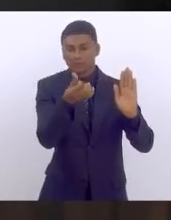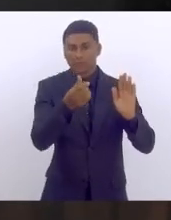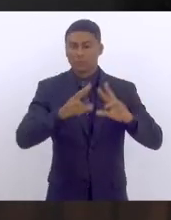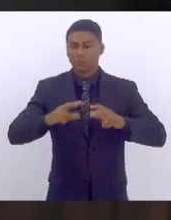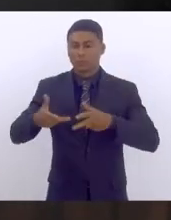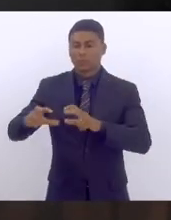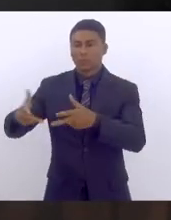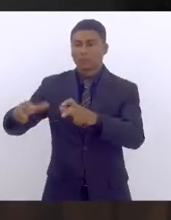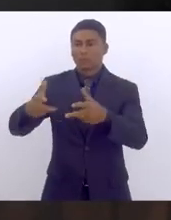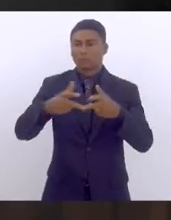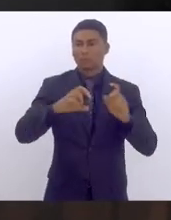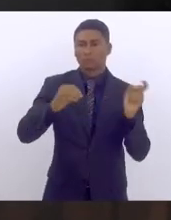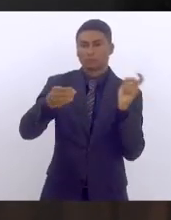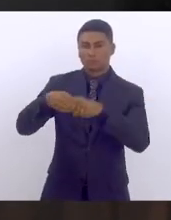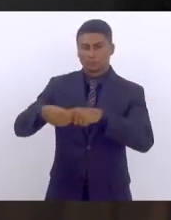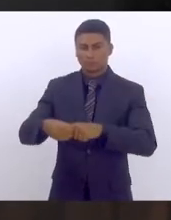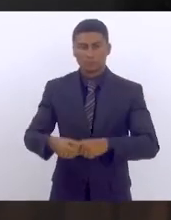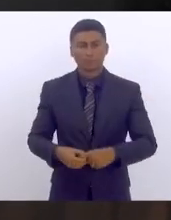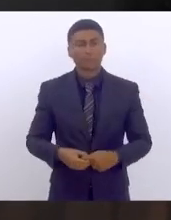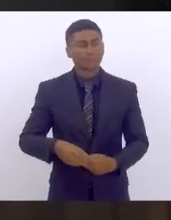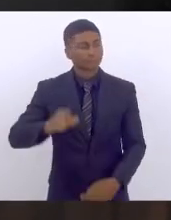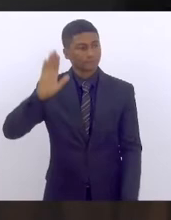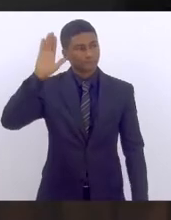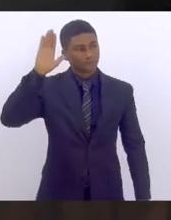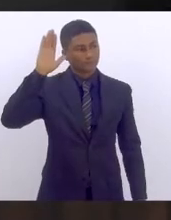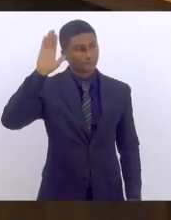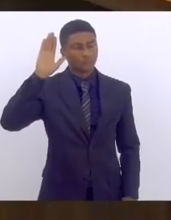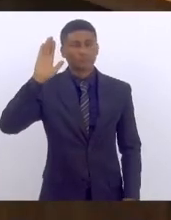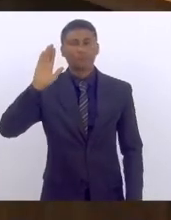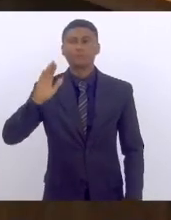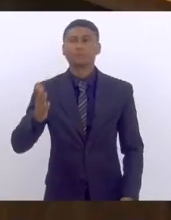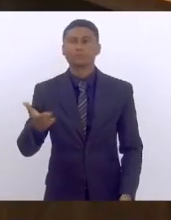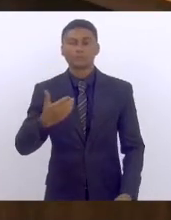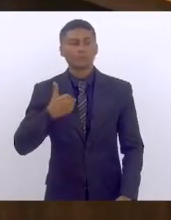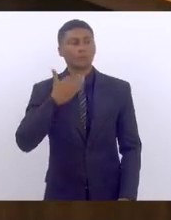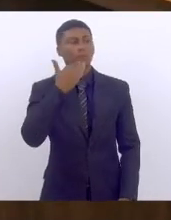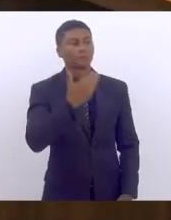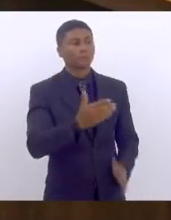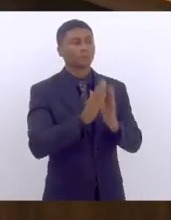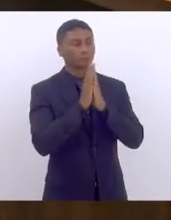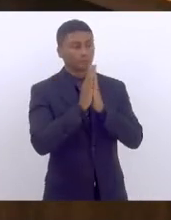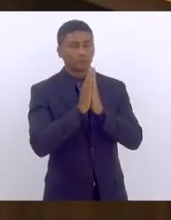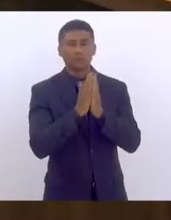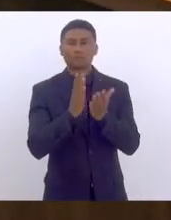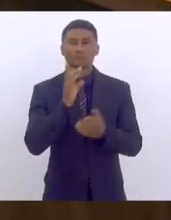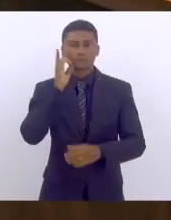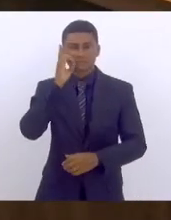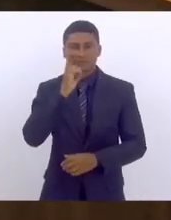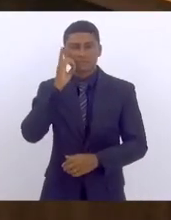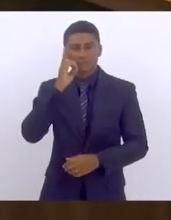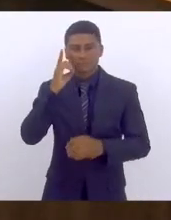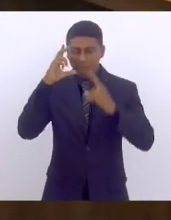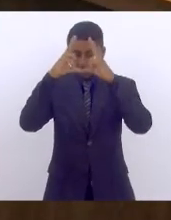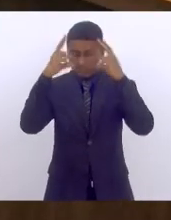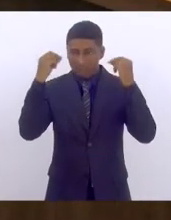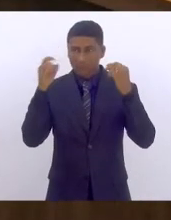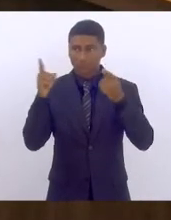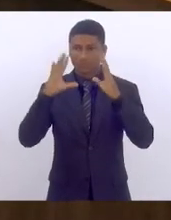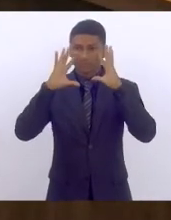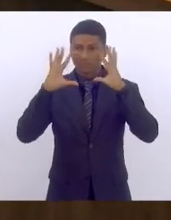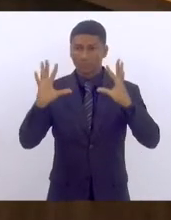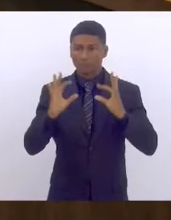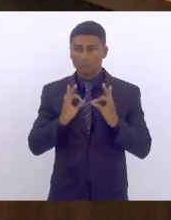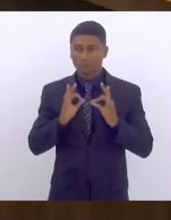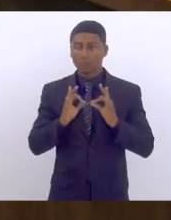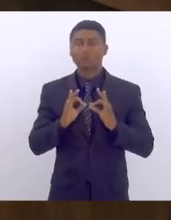comissões. Presidente, eu queria fazer uma questão de ordem e até peço a atenção da deputada enfermeira Rejane, que